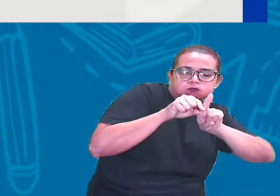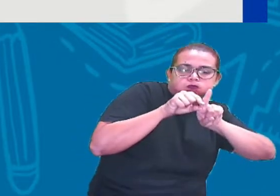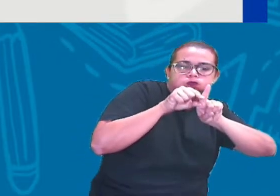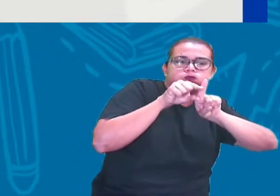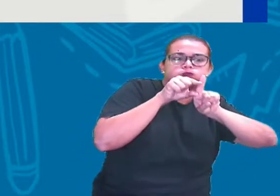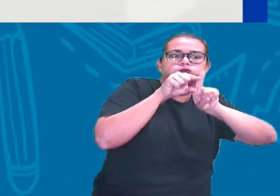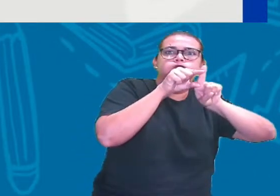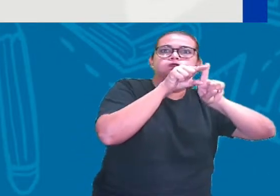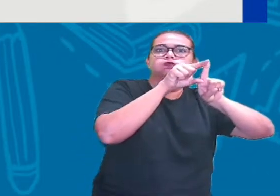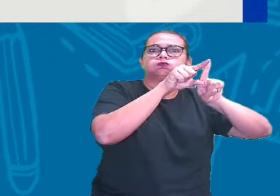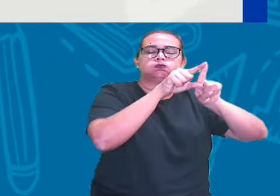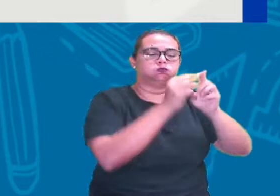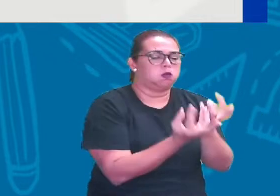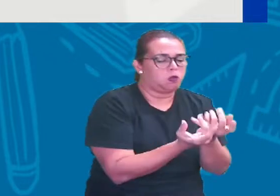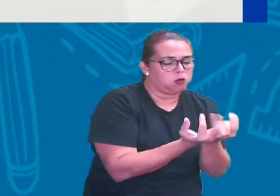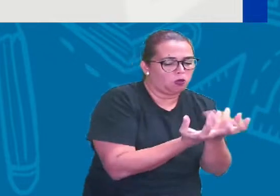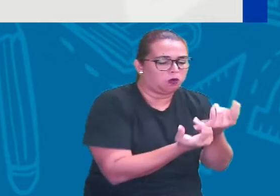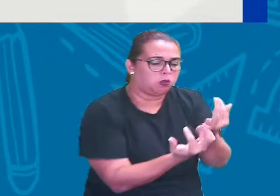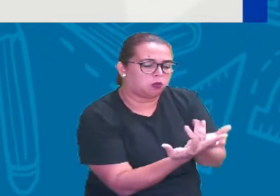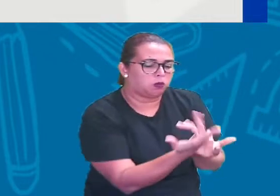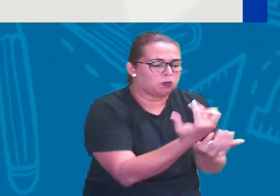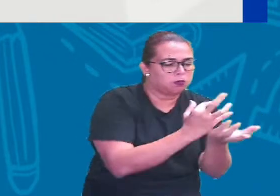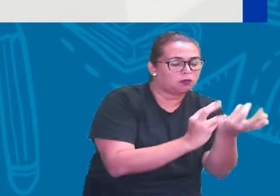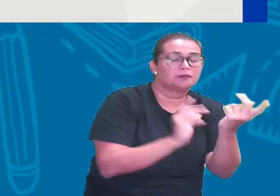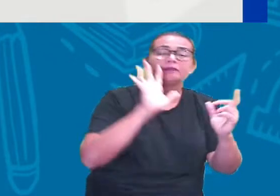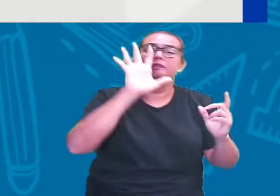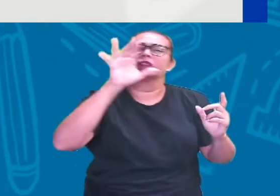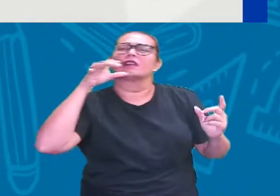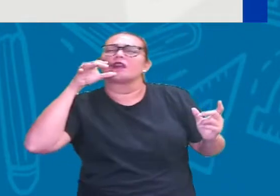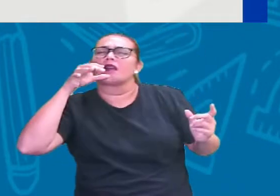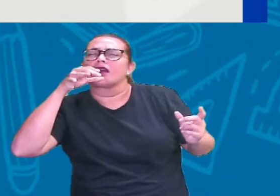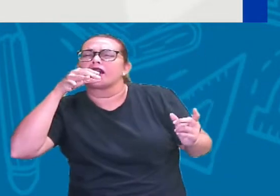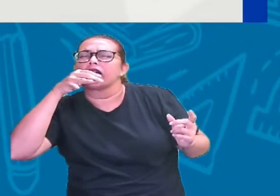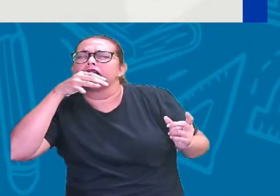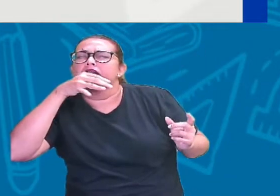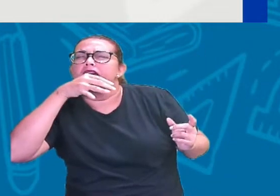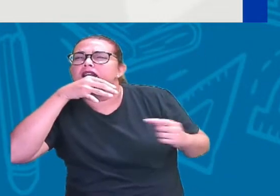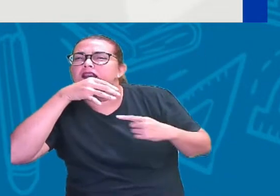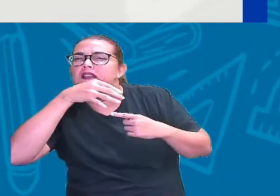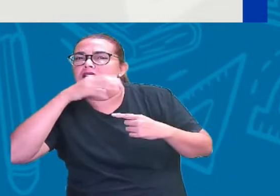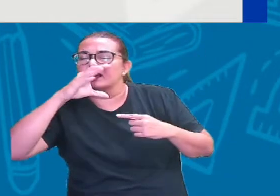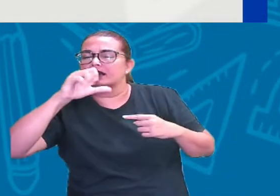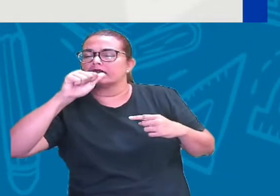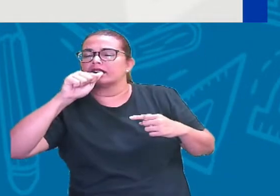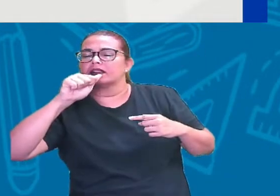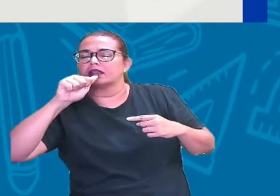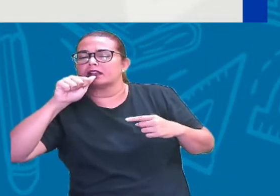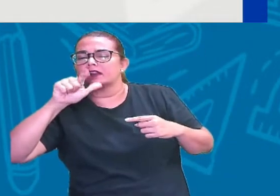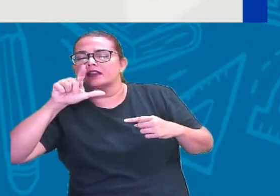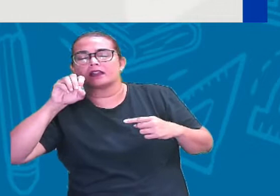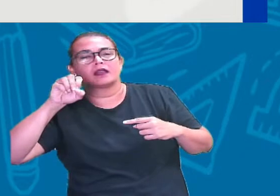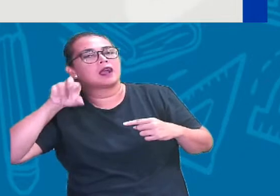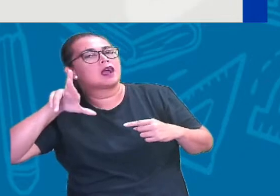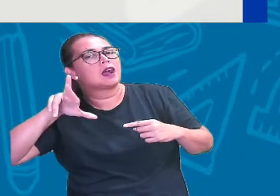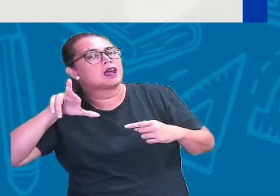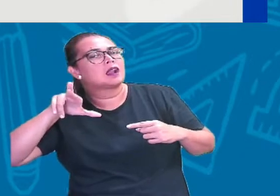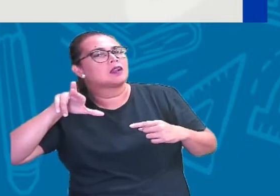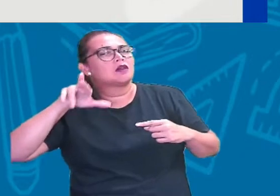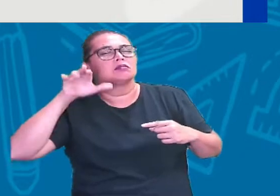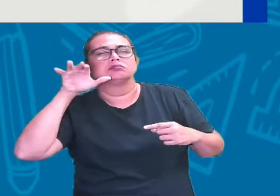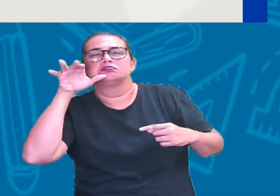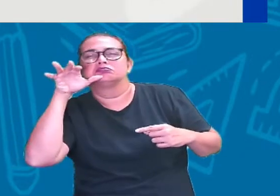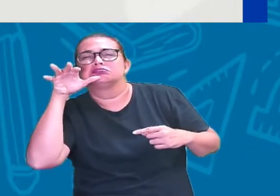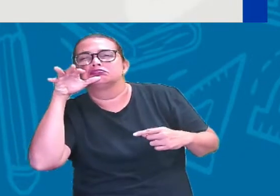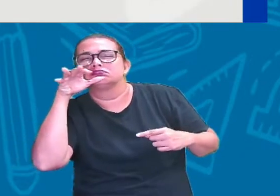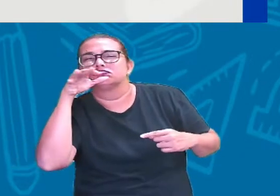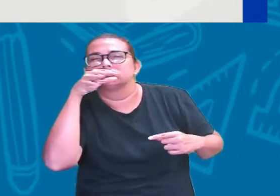bom? Então, e o que é calor, professor? Você pode perguntar, e o que é calor? Você falou temperatura, né? Que é o grau de agitação entre as moléculas. E o calor?